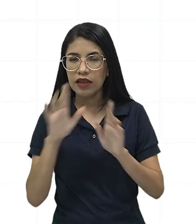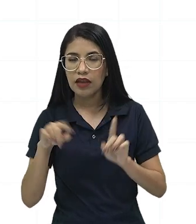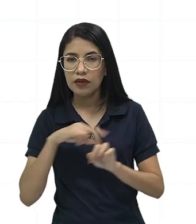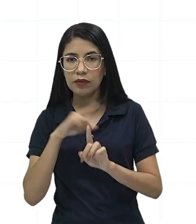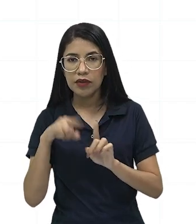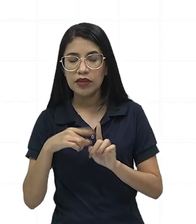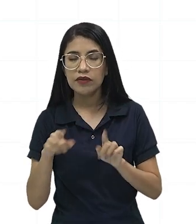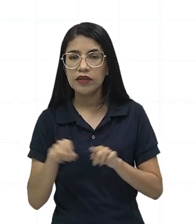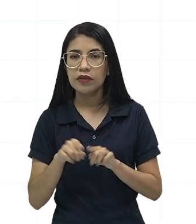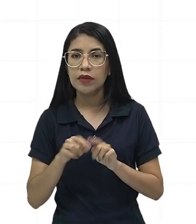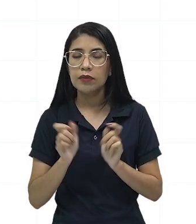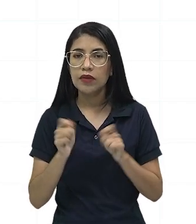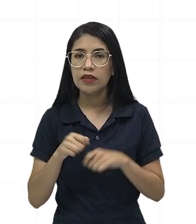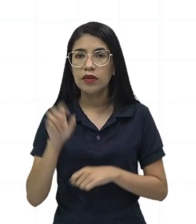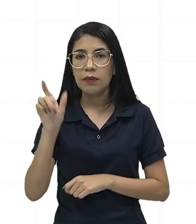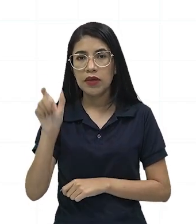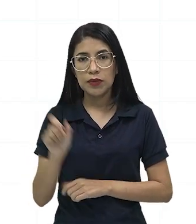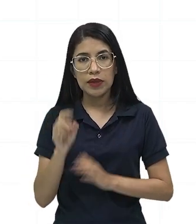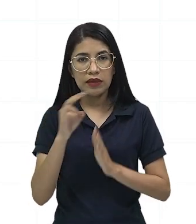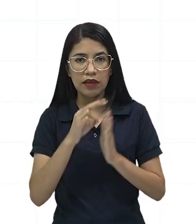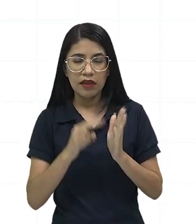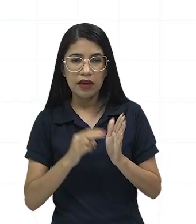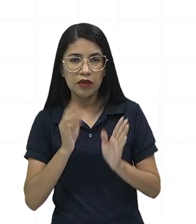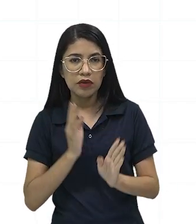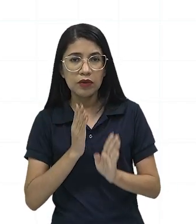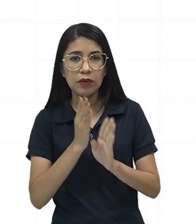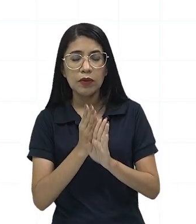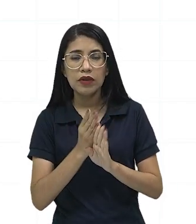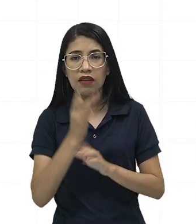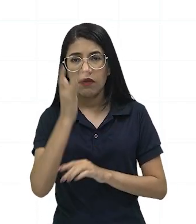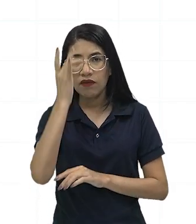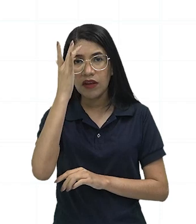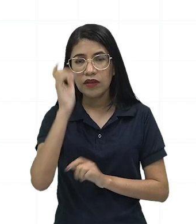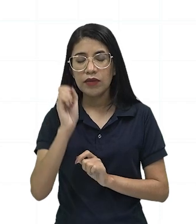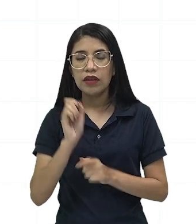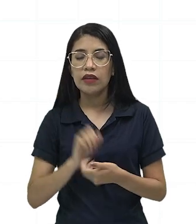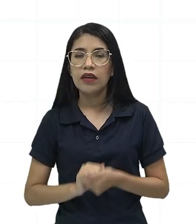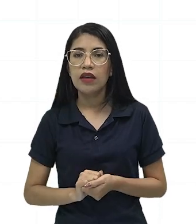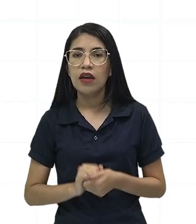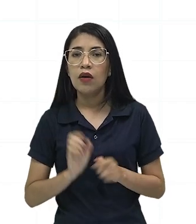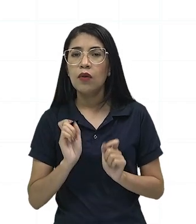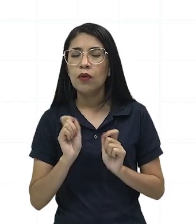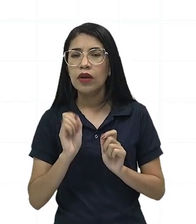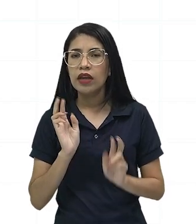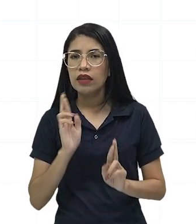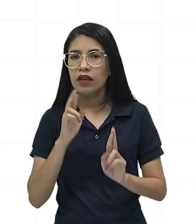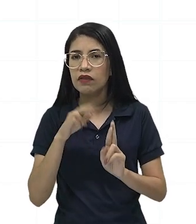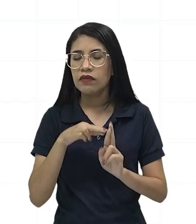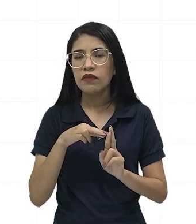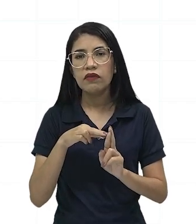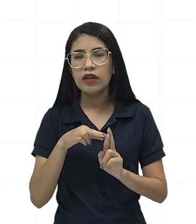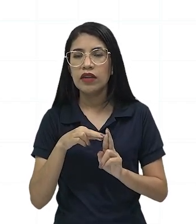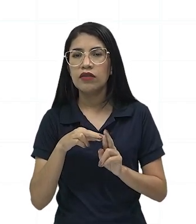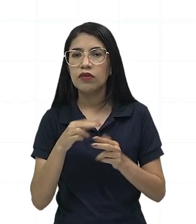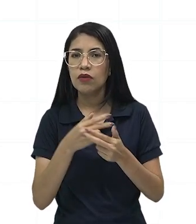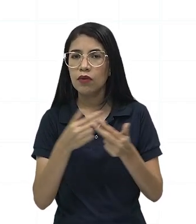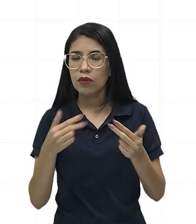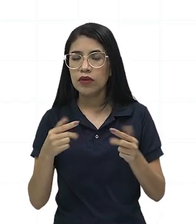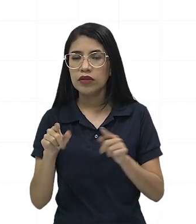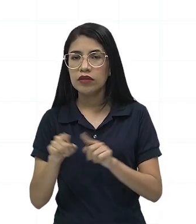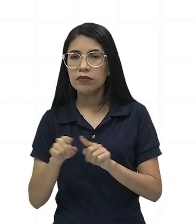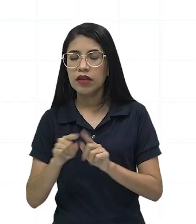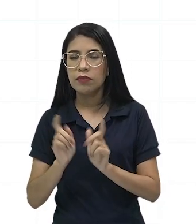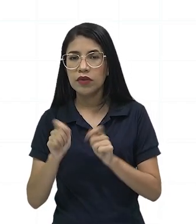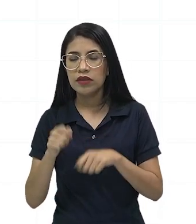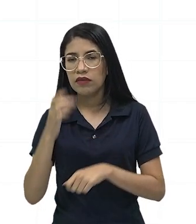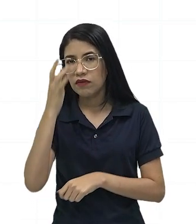objetivo, permitindo que o leitor identifique facilmente a quem ou a que algo se refere,